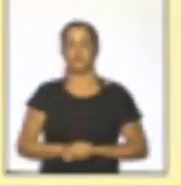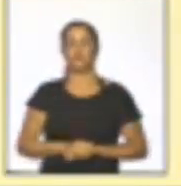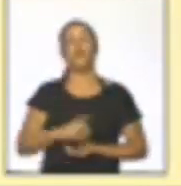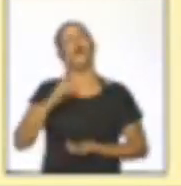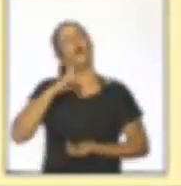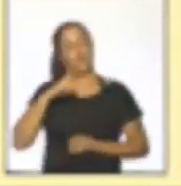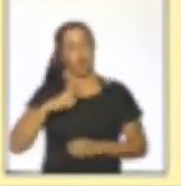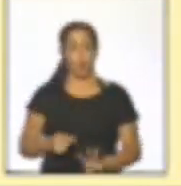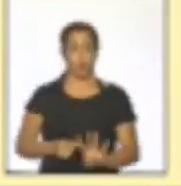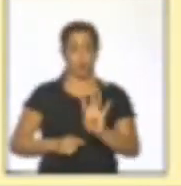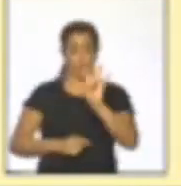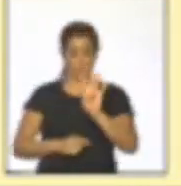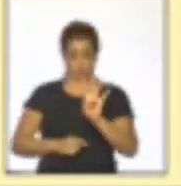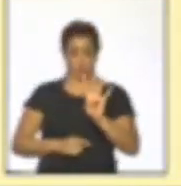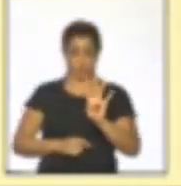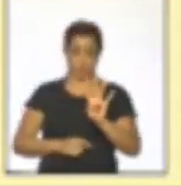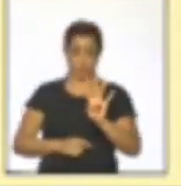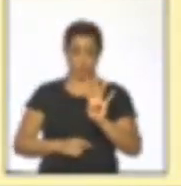4.